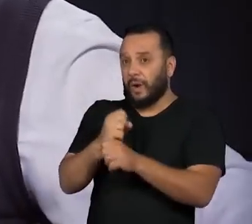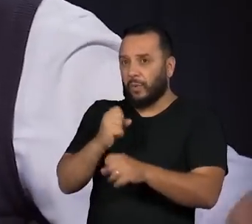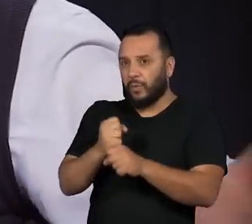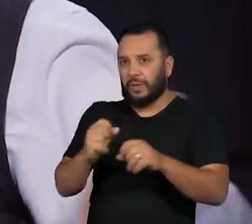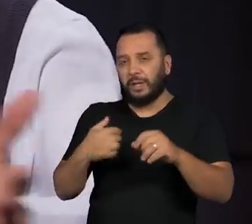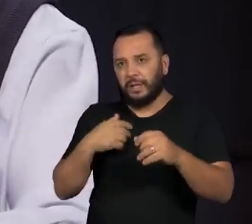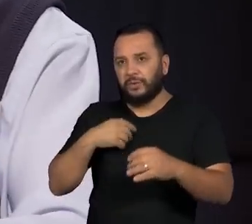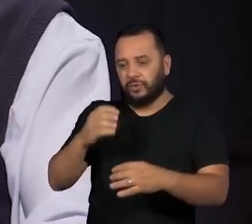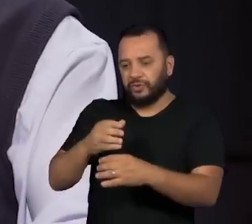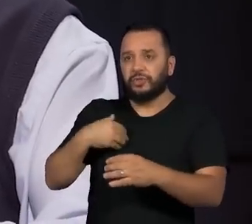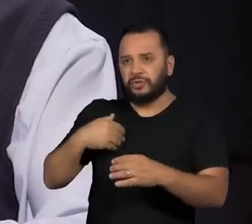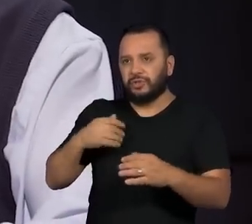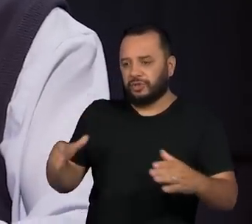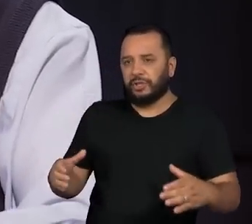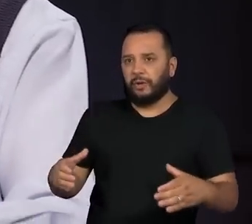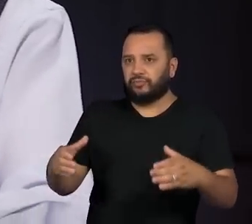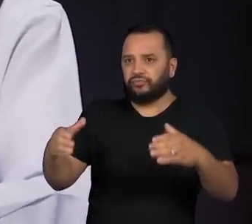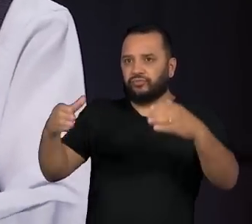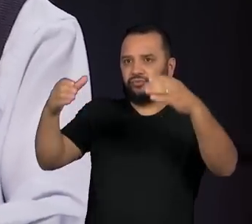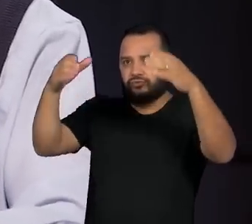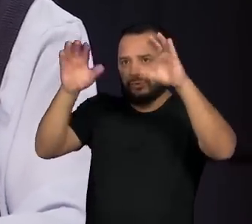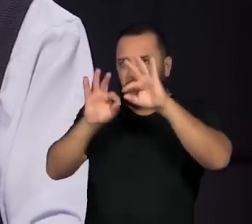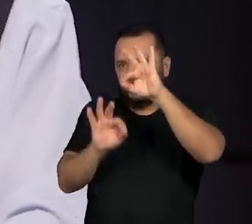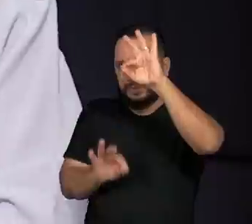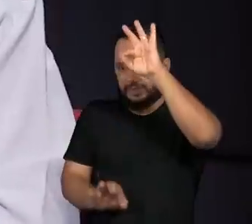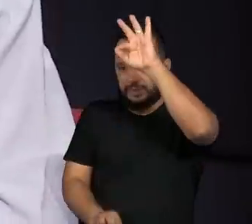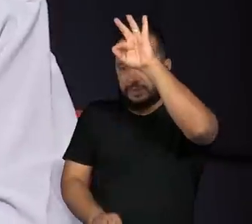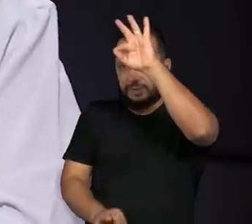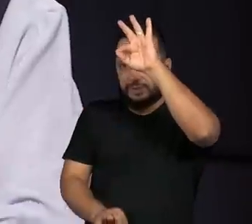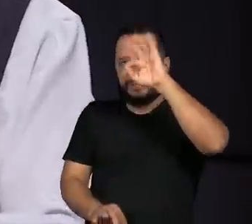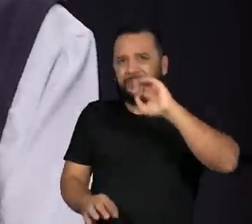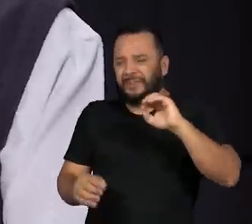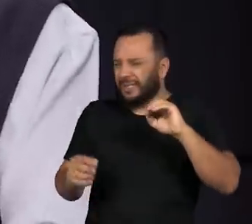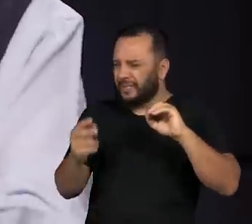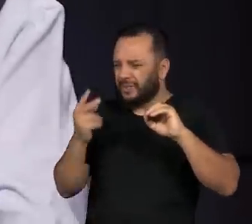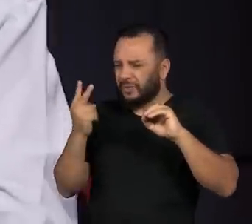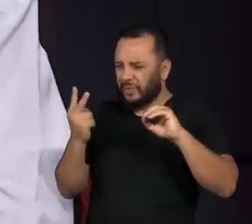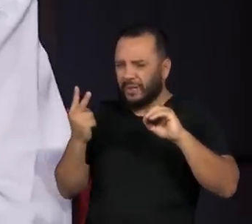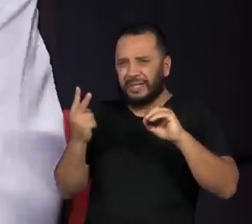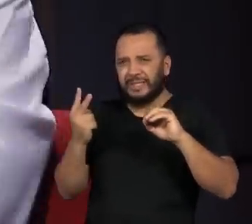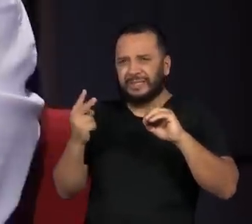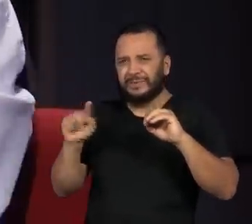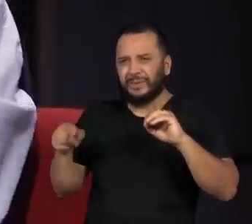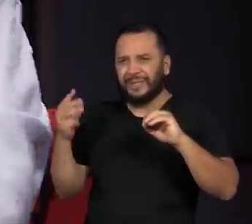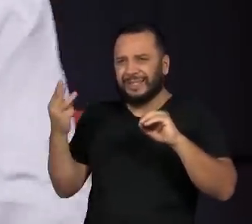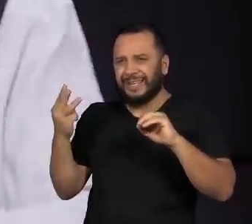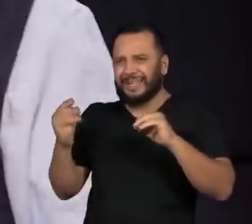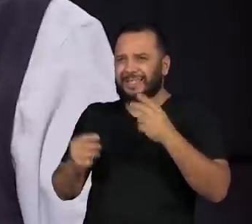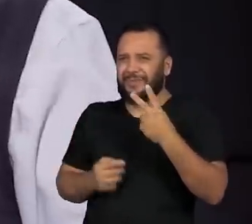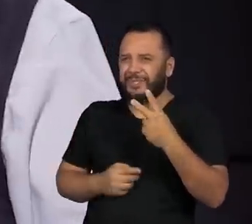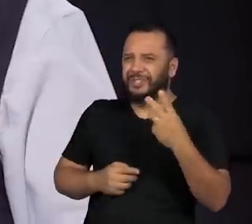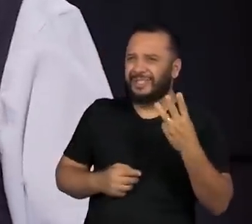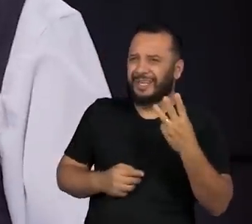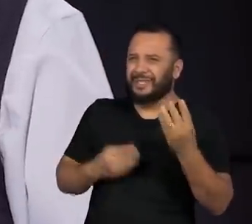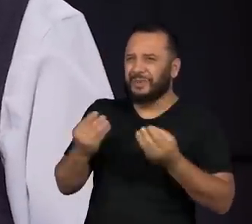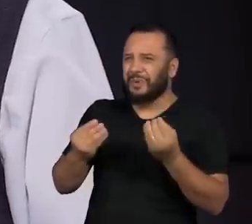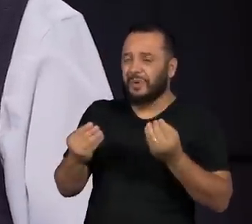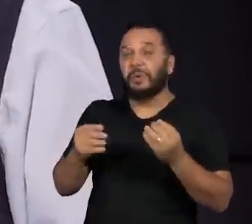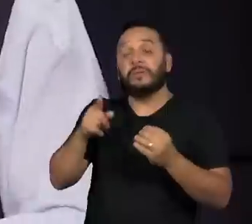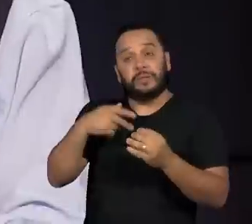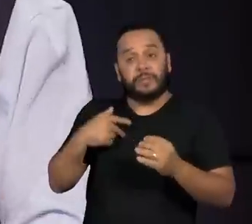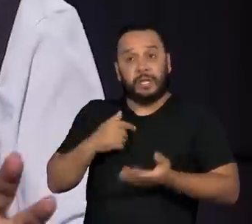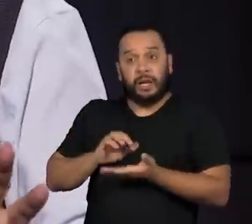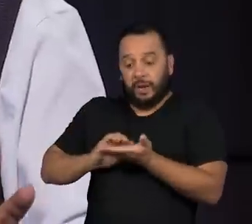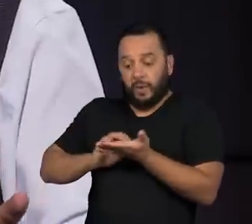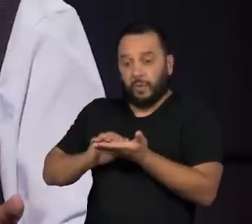2,30 m de largura Talvez seja 23 cm quer dizer dá é dois três mas é 23 2,3 durante quando você faz na calculadora eletrônica